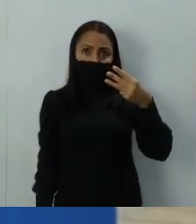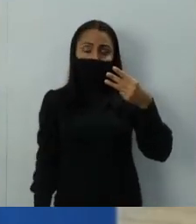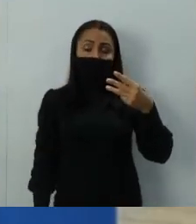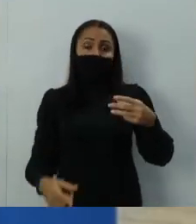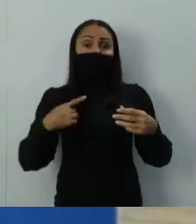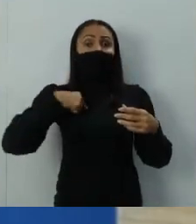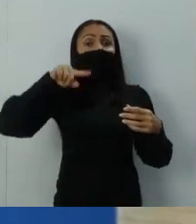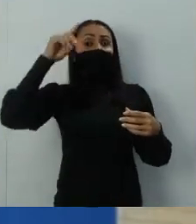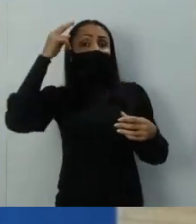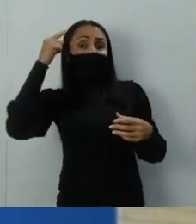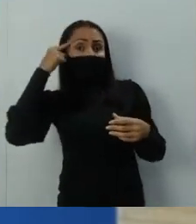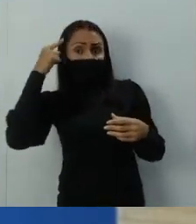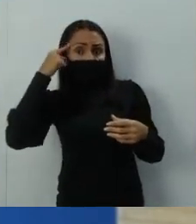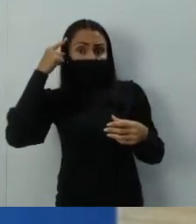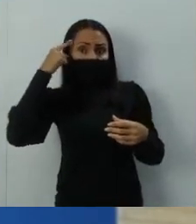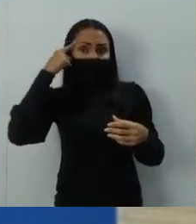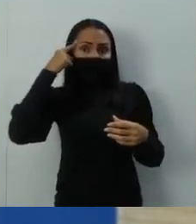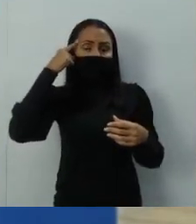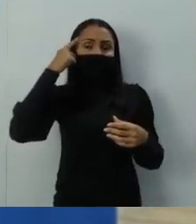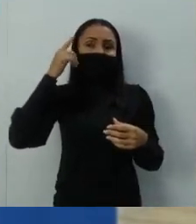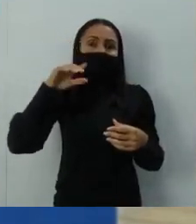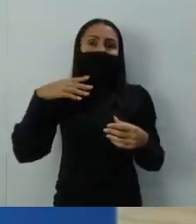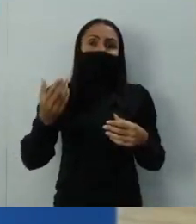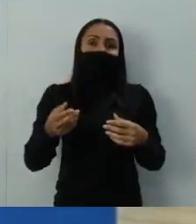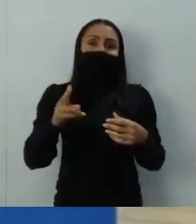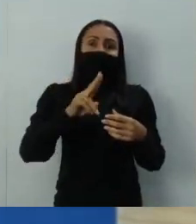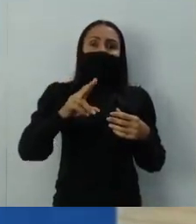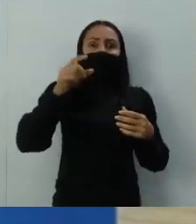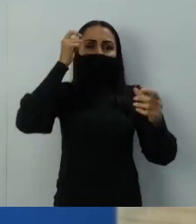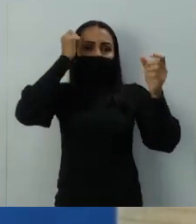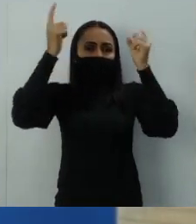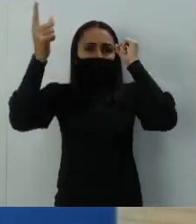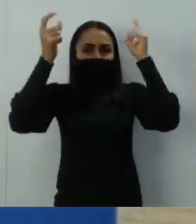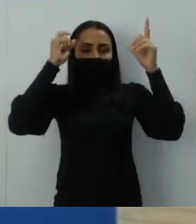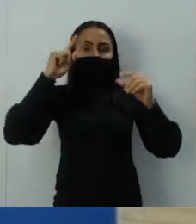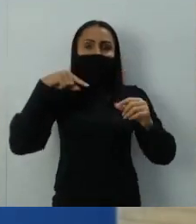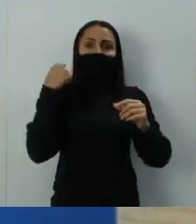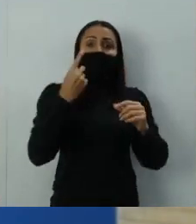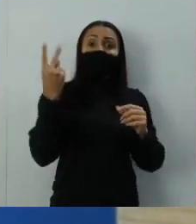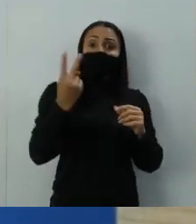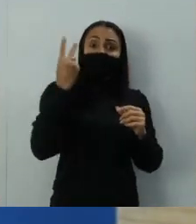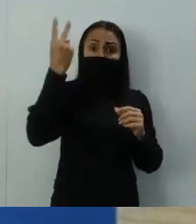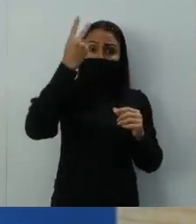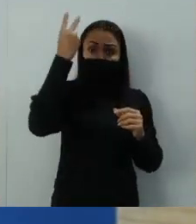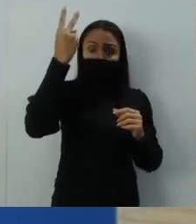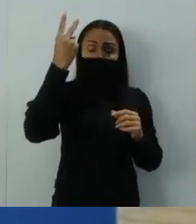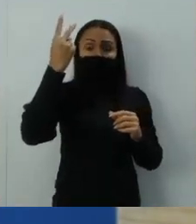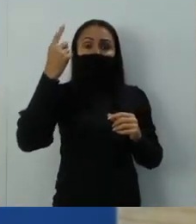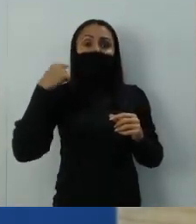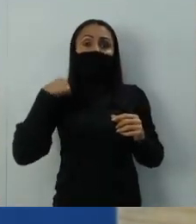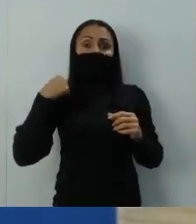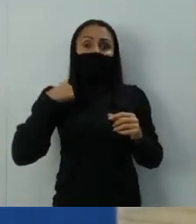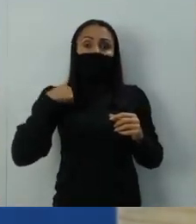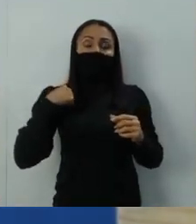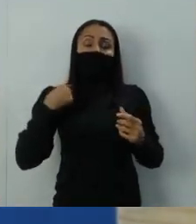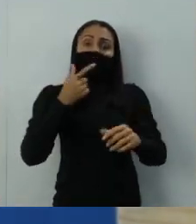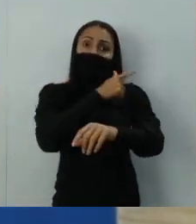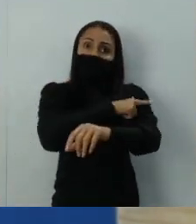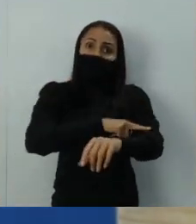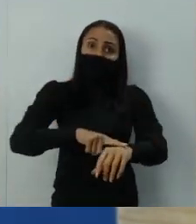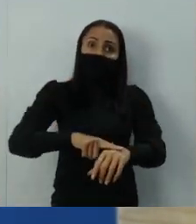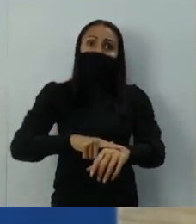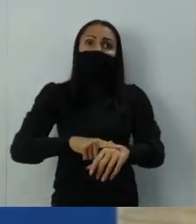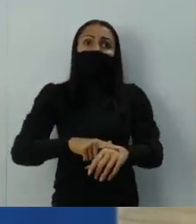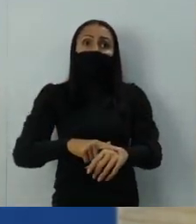respeito de algo que nós chamamos de ideias, os nossos valores e os nossos princípios vão fazer com que nós